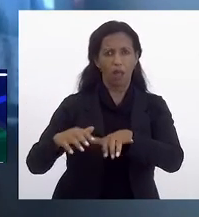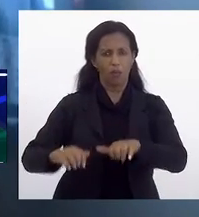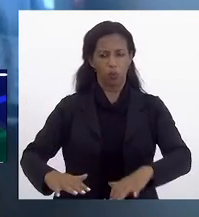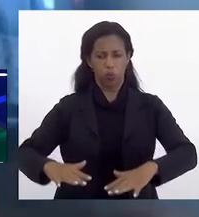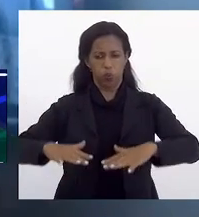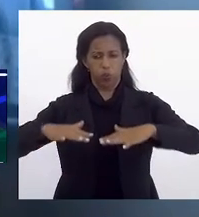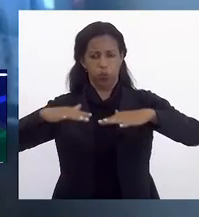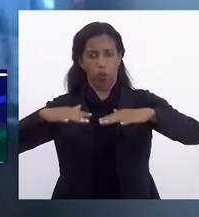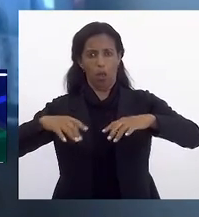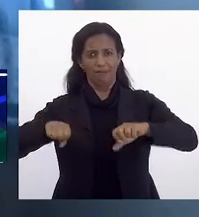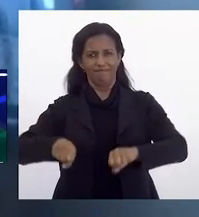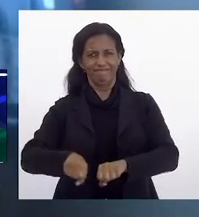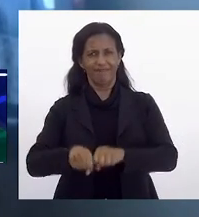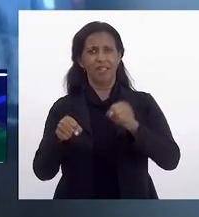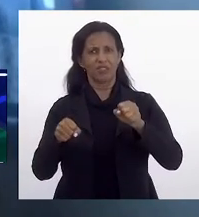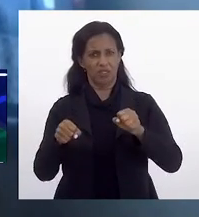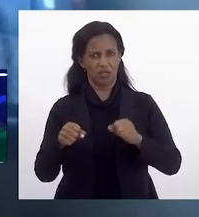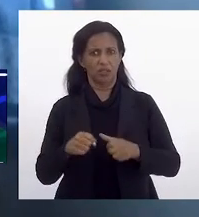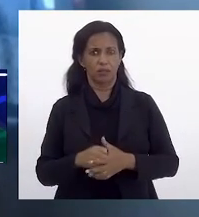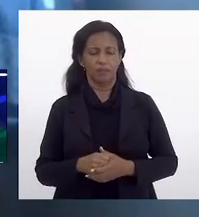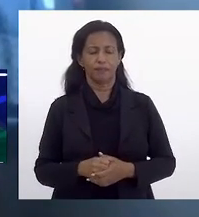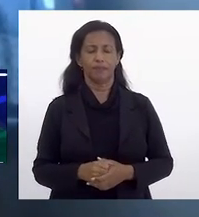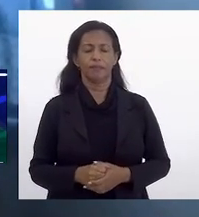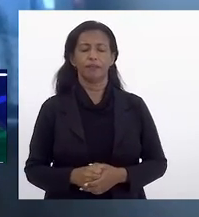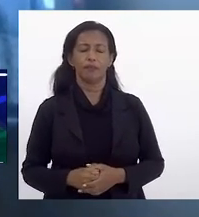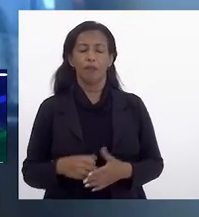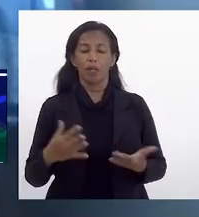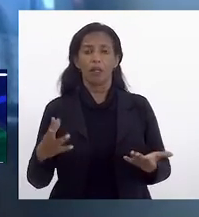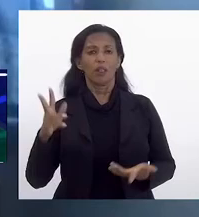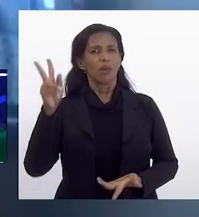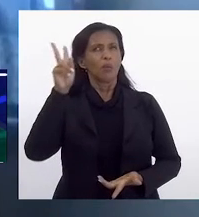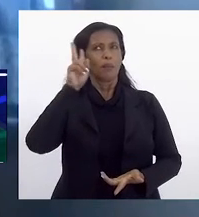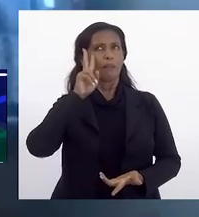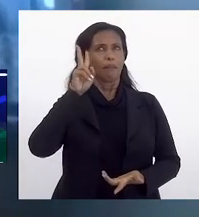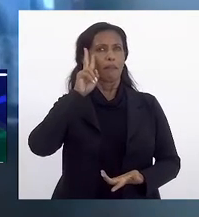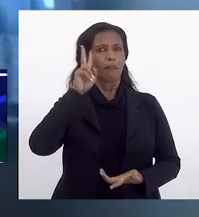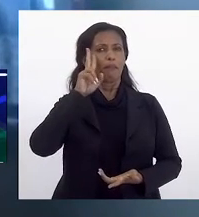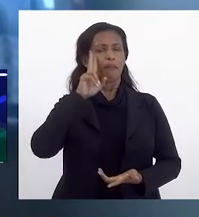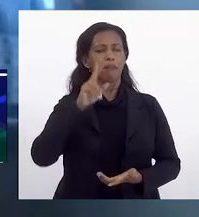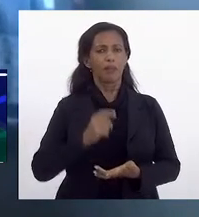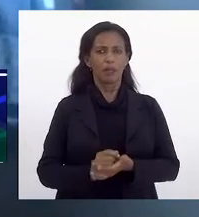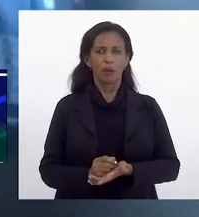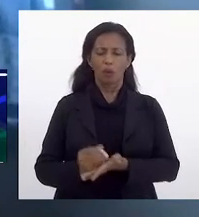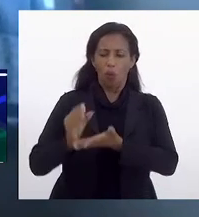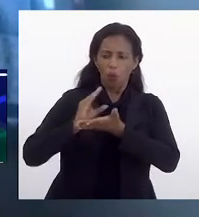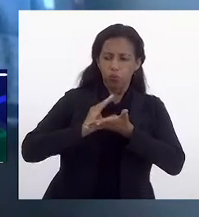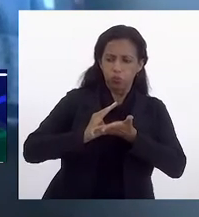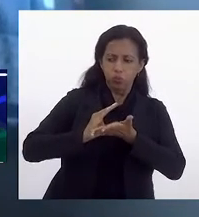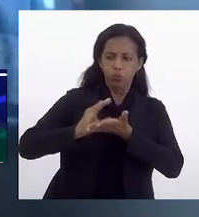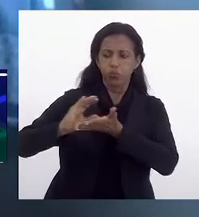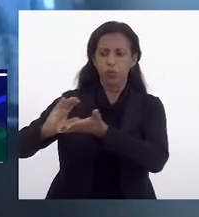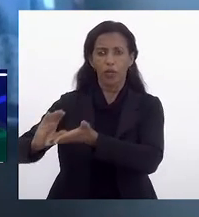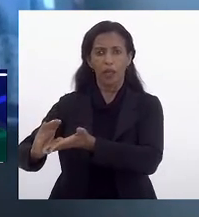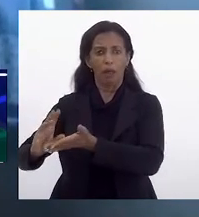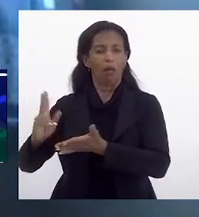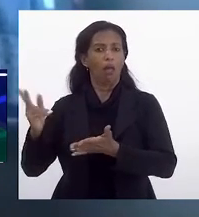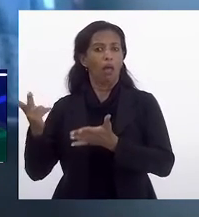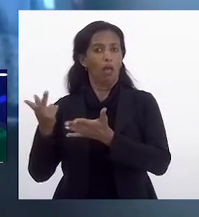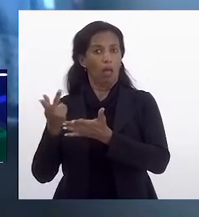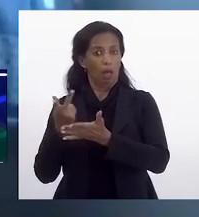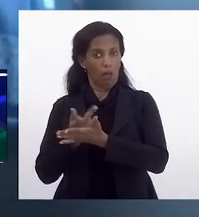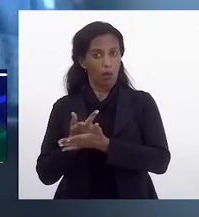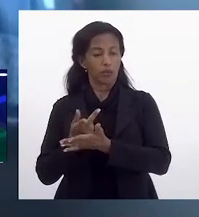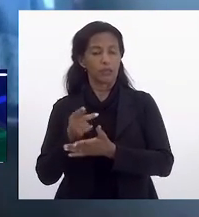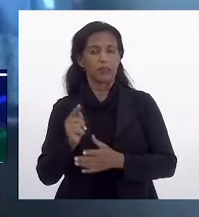inundações, tragédias. Então, eu me lembro que uma parte desse investimento foi feito com recursos